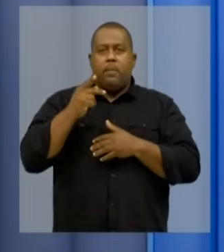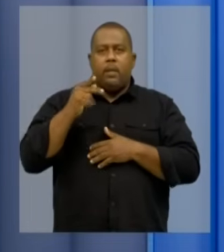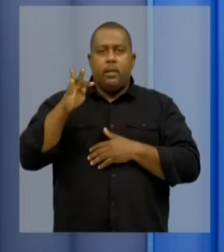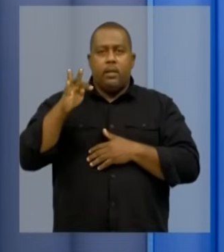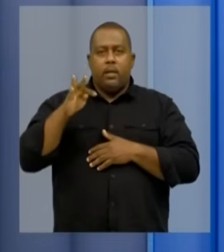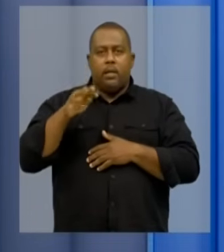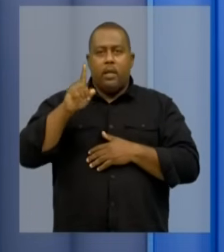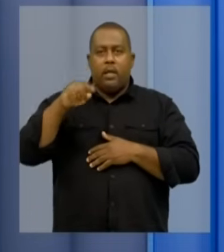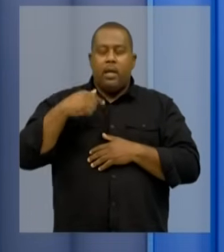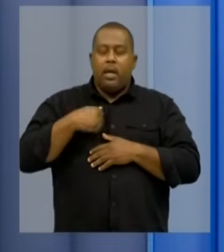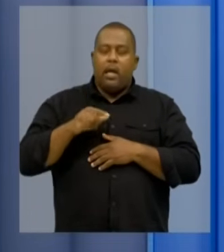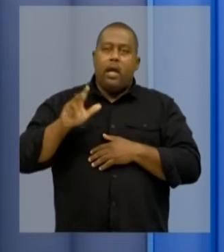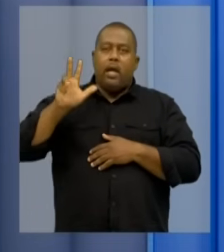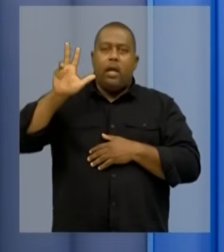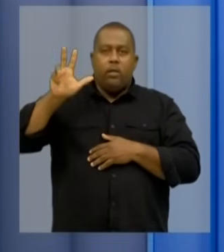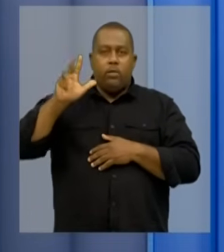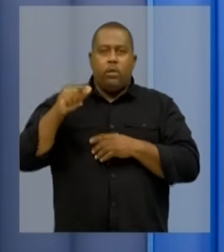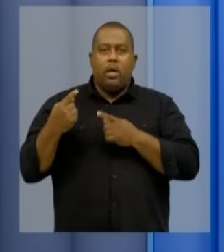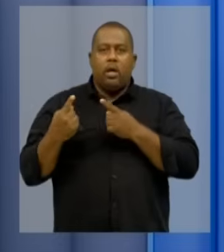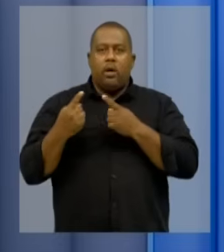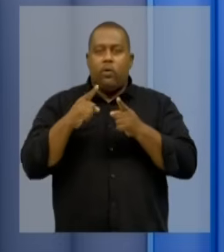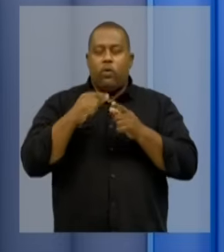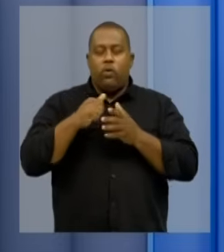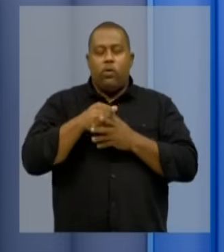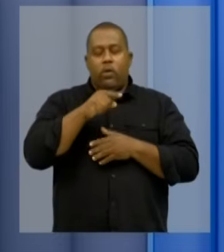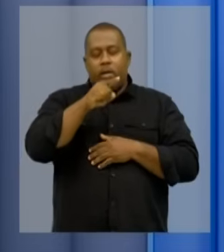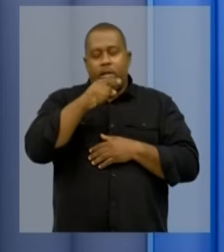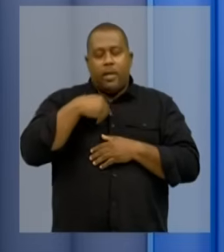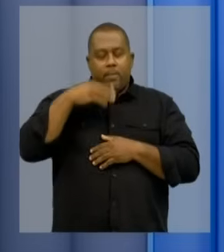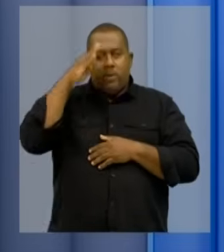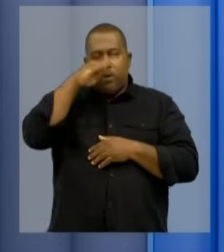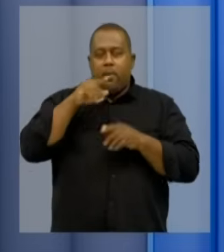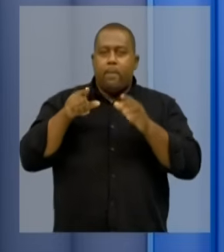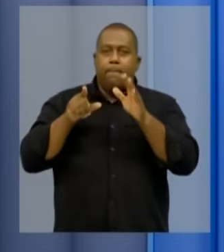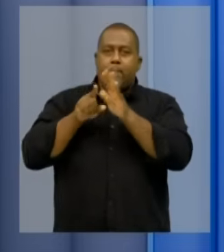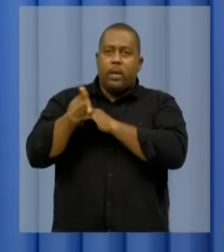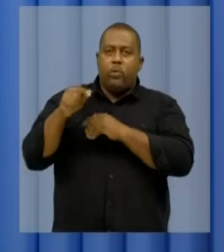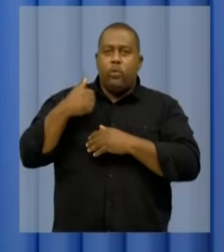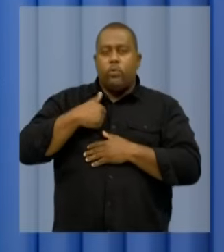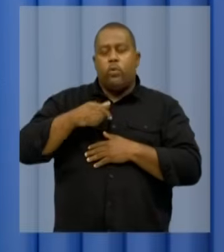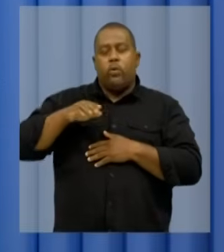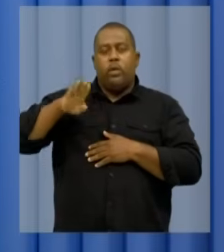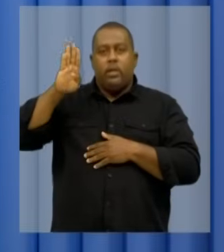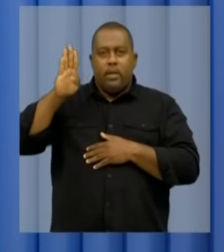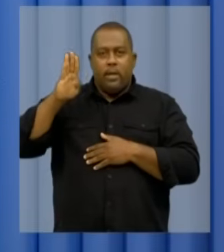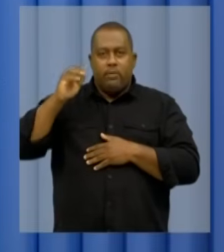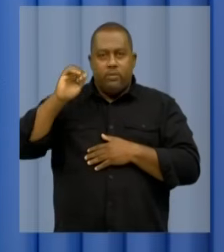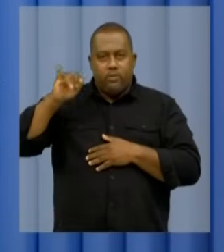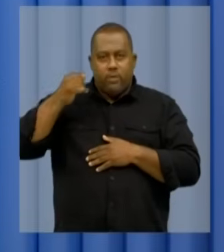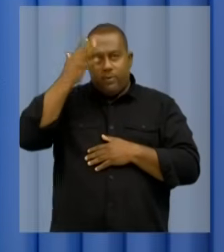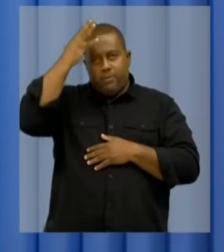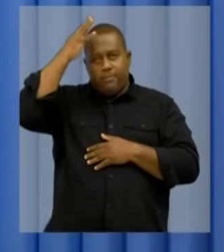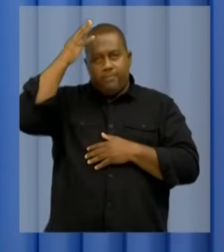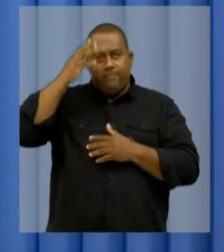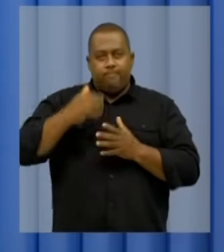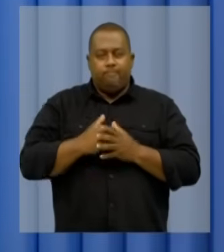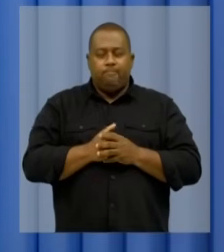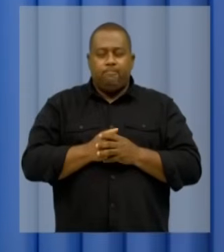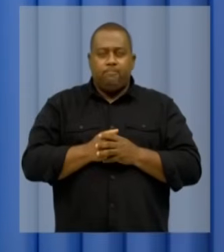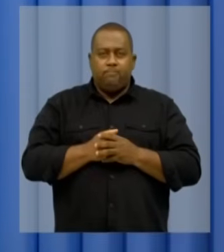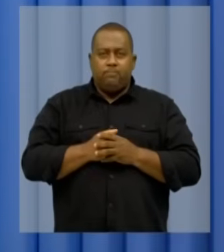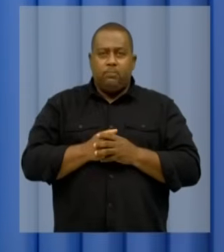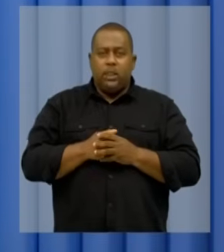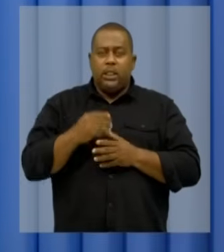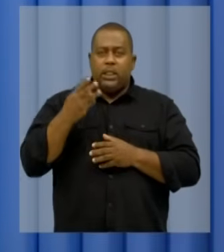Lula contra Bolsonaro, 22 contra 13. Então, pergunta ao candidato Jerônimo. O senhor tem